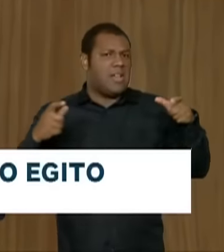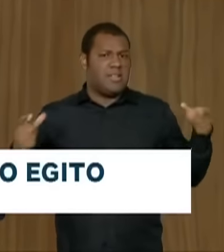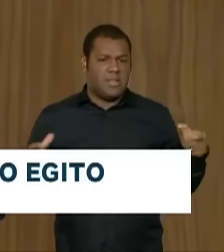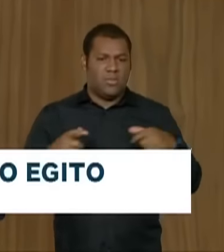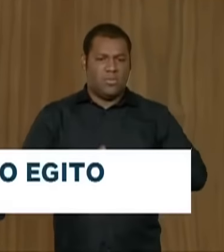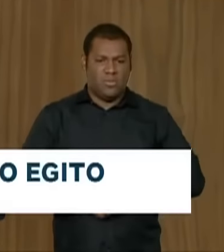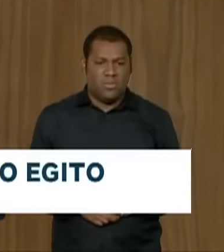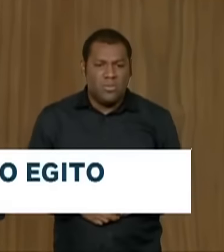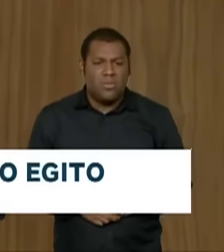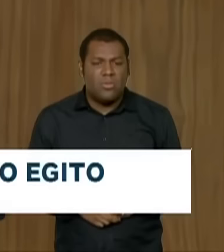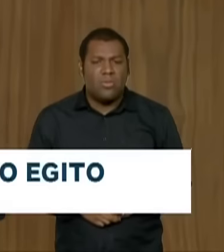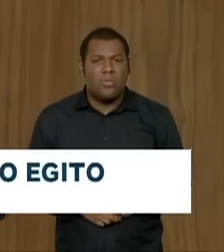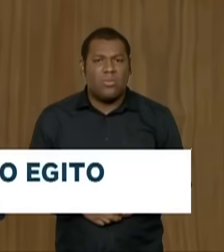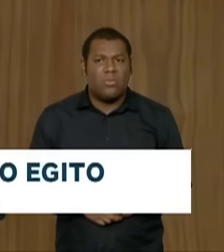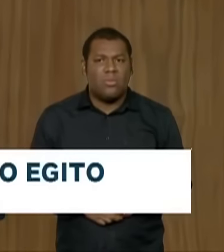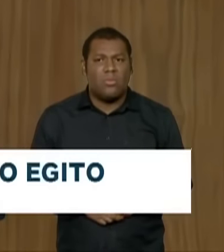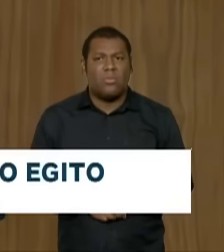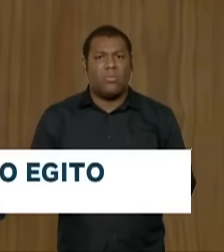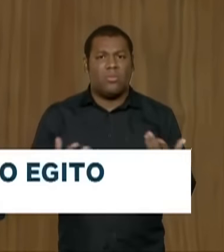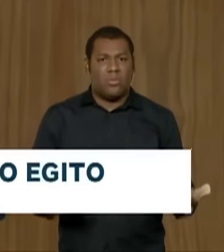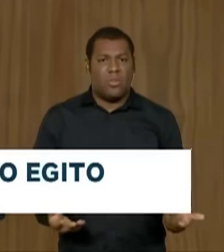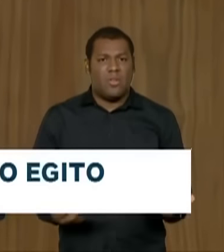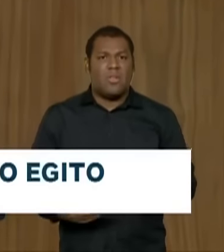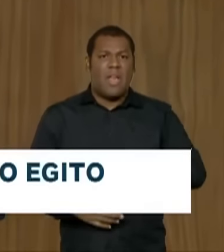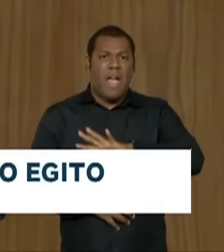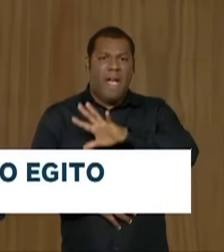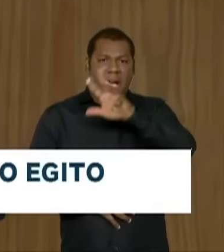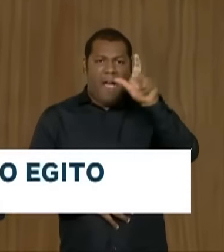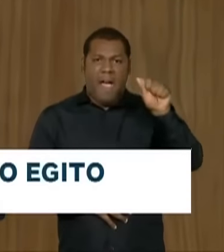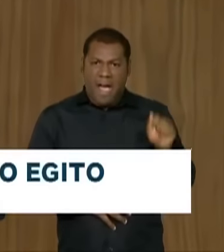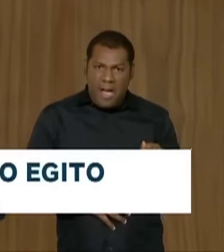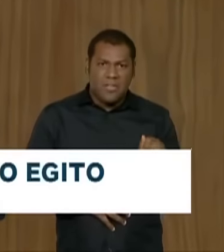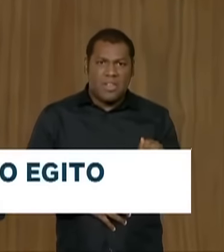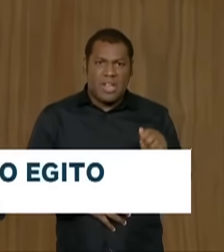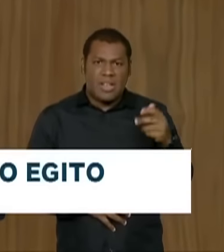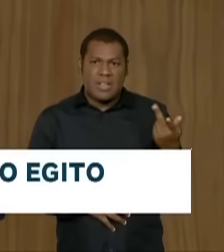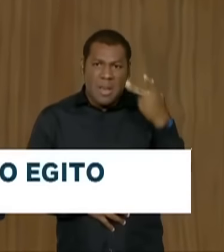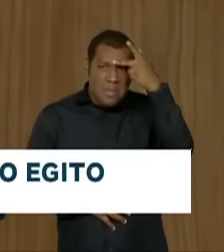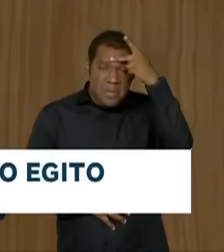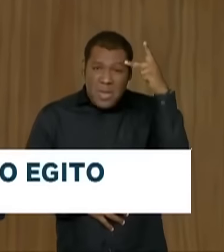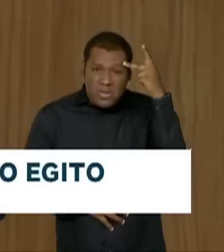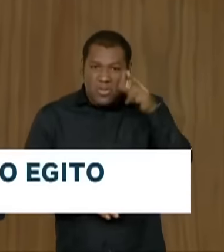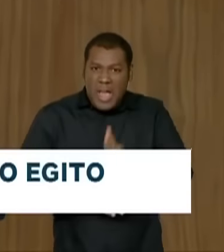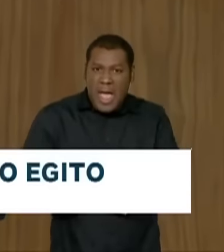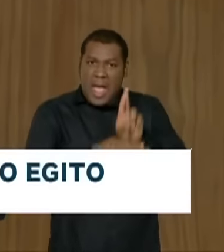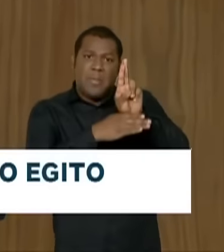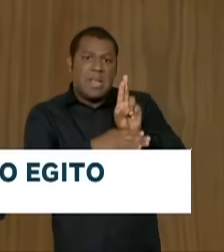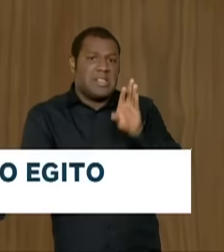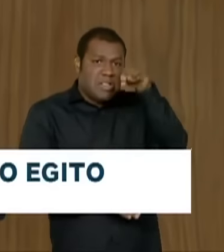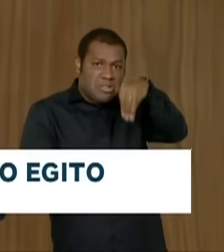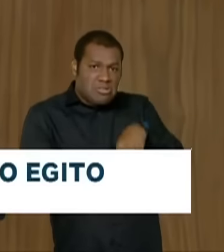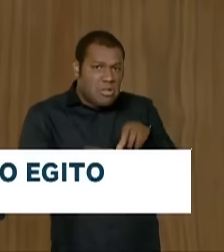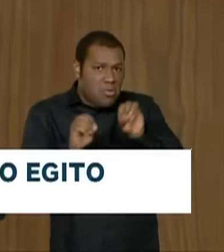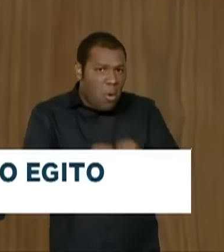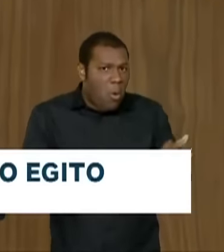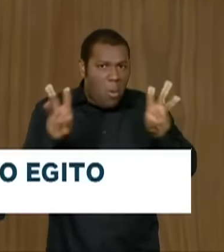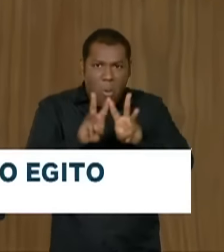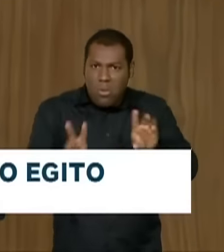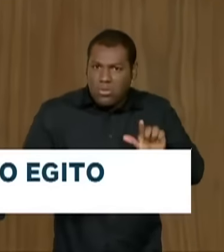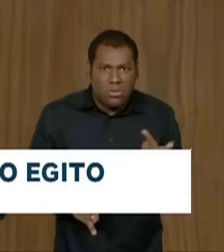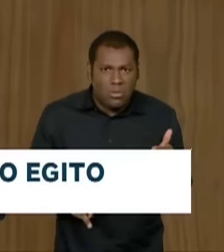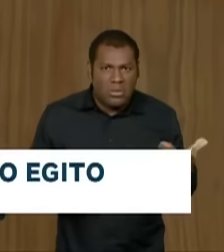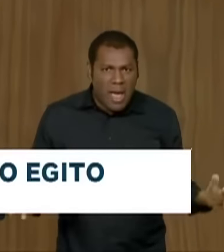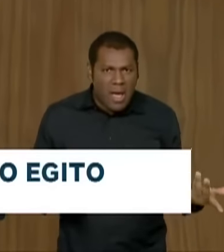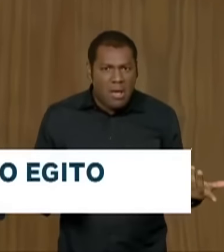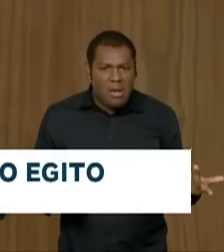Não tem nenhuma explicação o continente africano não ter nenhum representante nas Nações Unidas. E poderia ter dois,